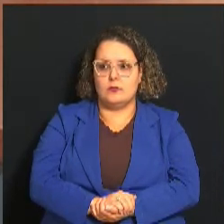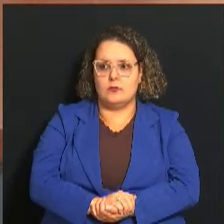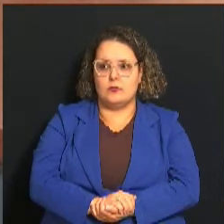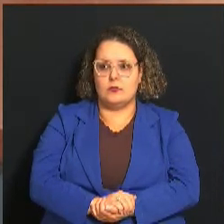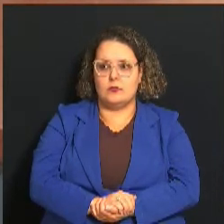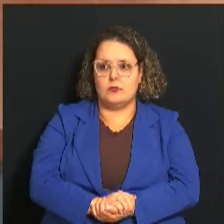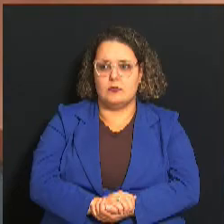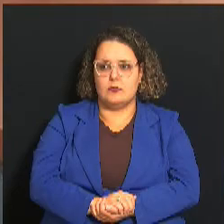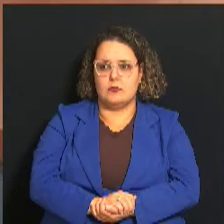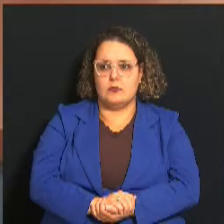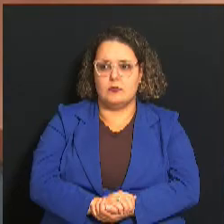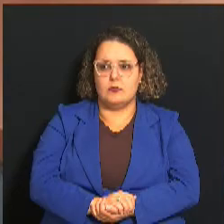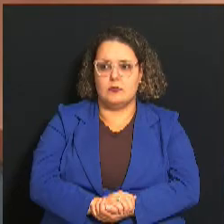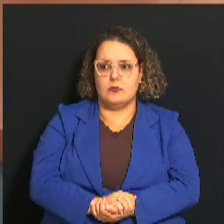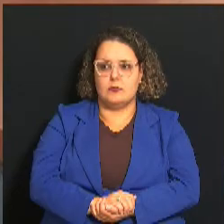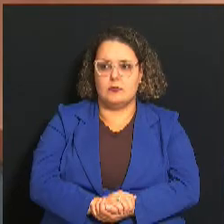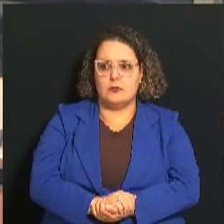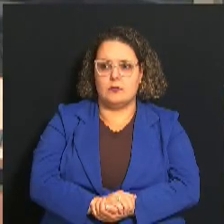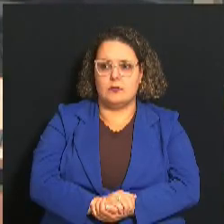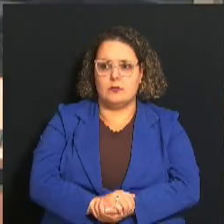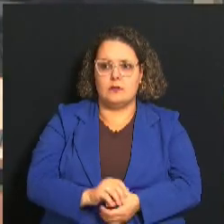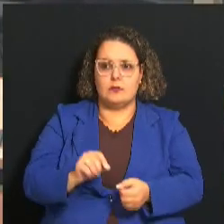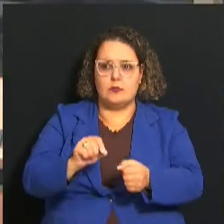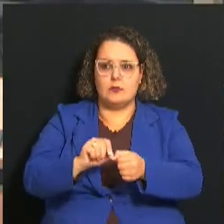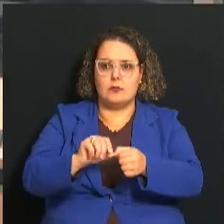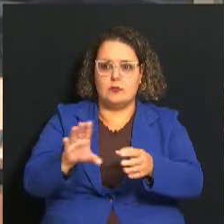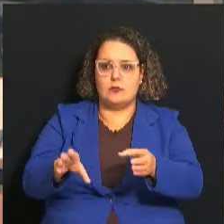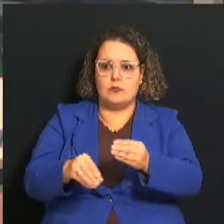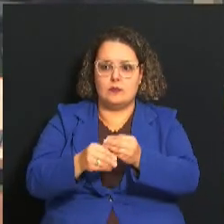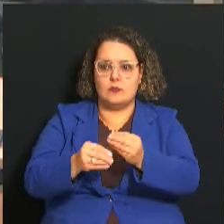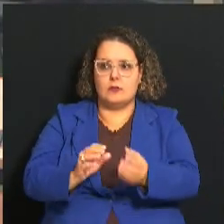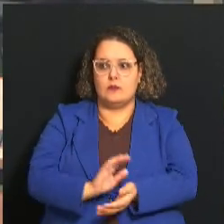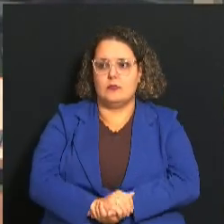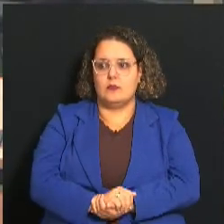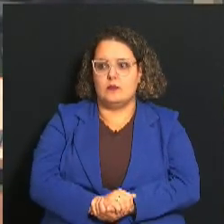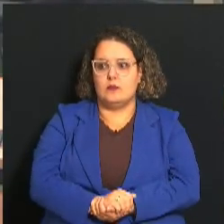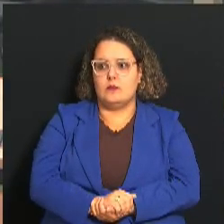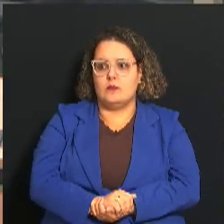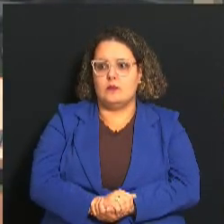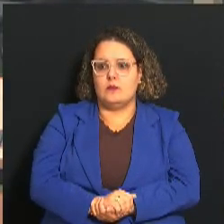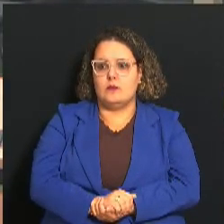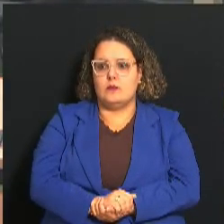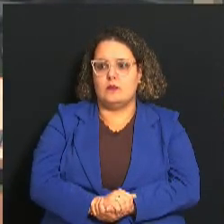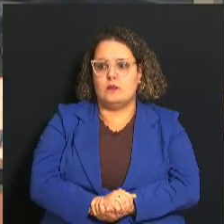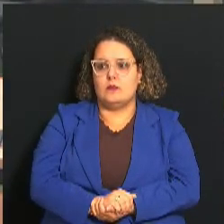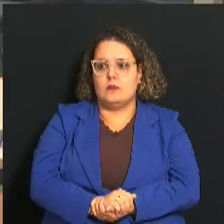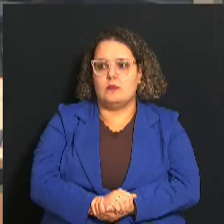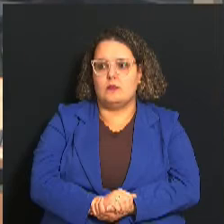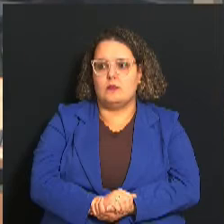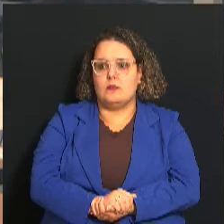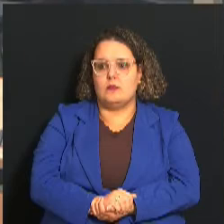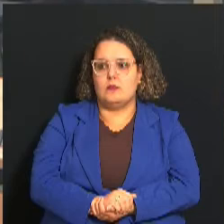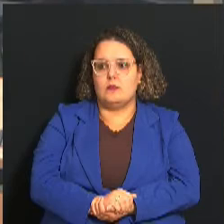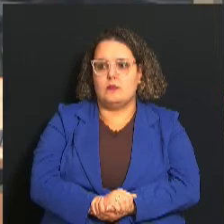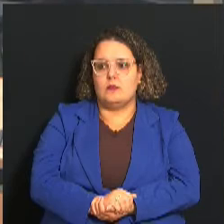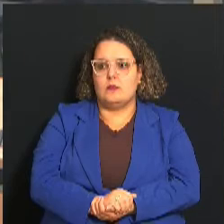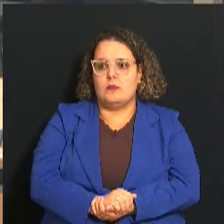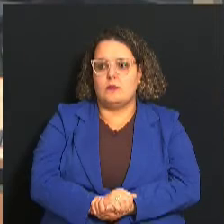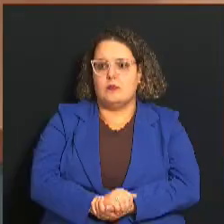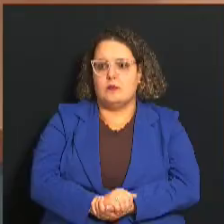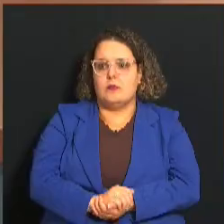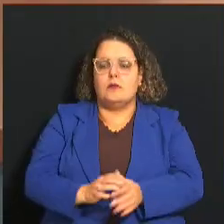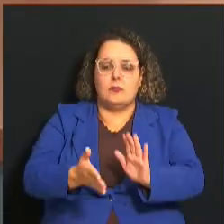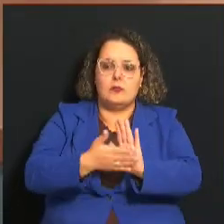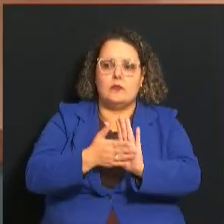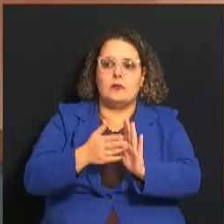Tá. Não, eu quis fazer apenas um... Então... Sim, eu queria apenas fazer talvez uma proposta de... Então,